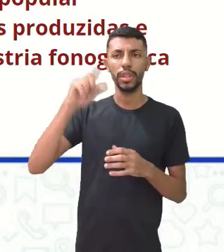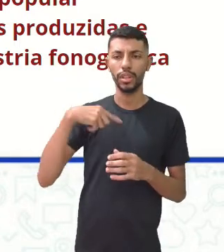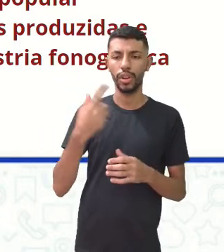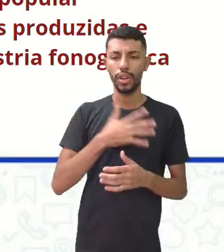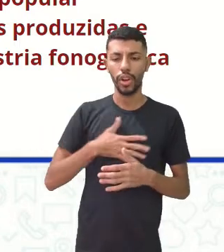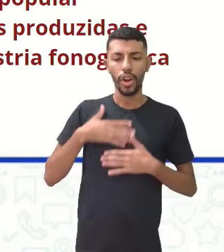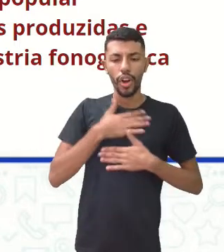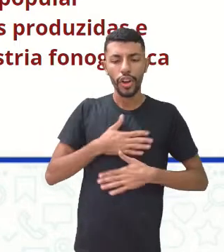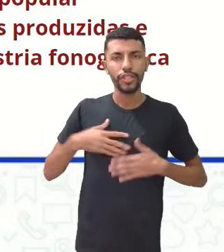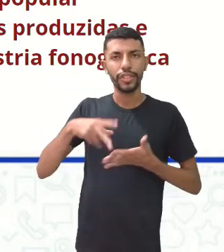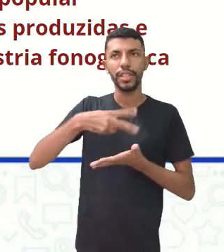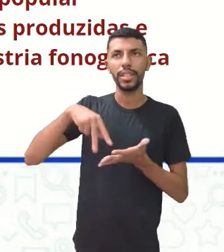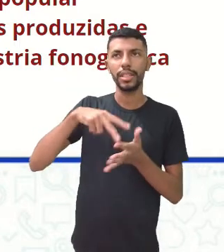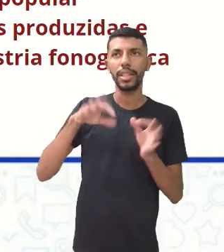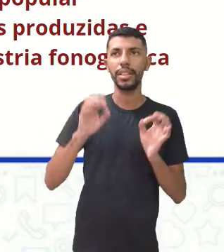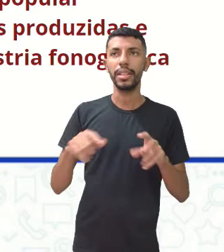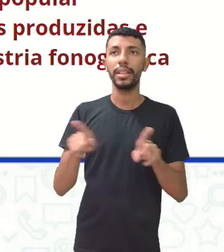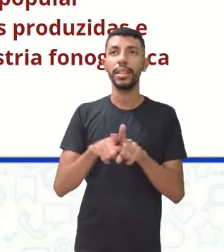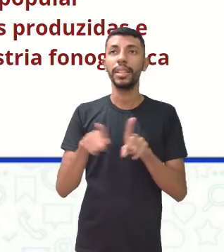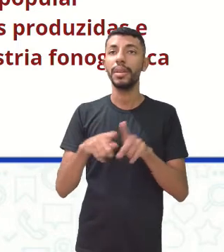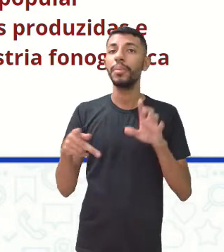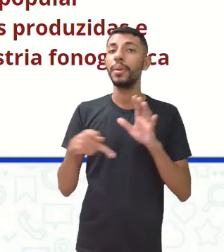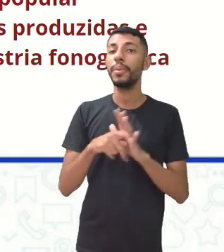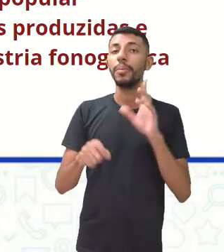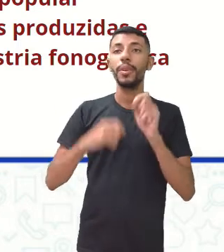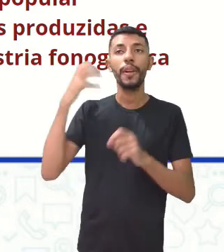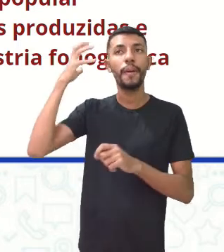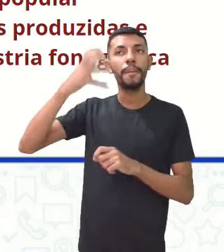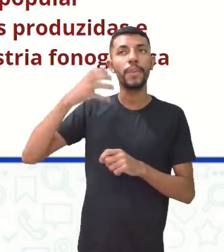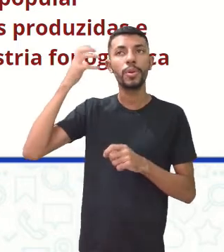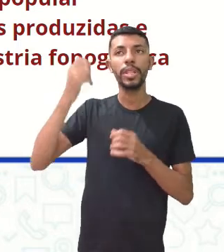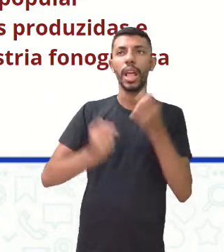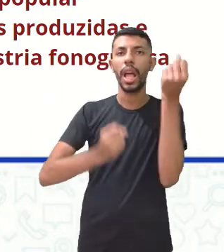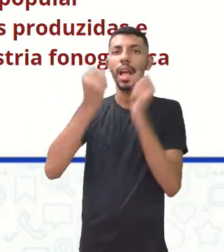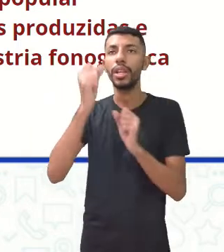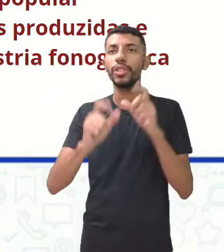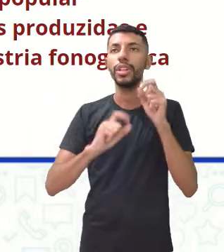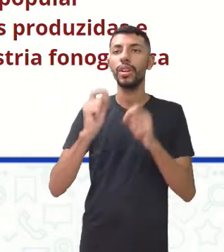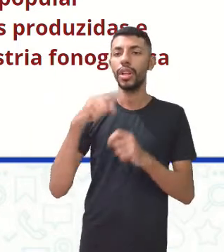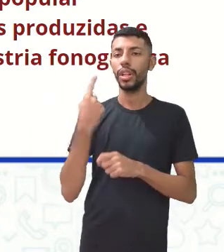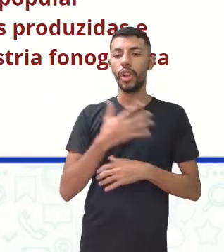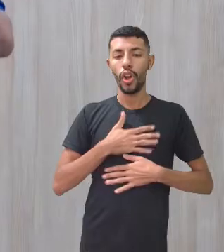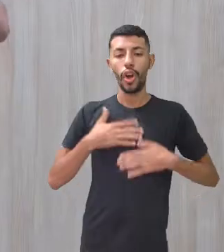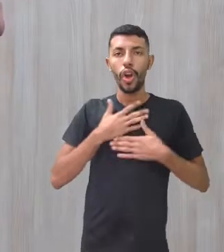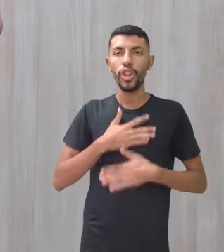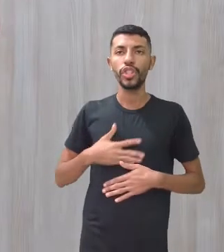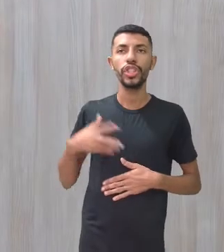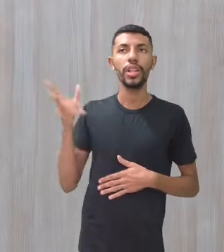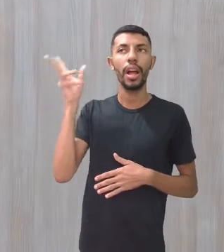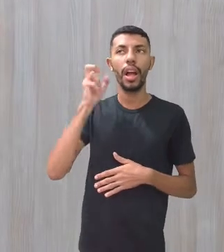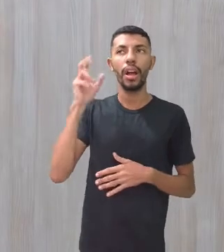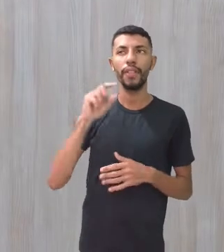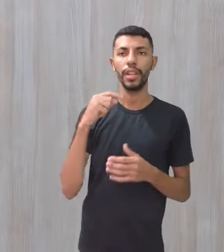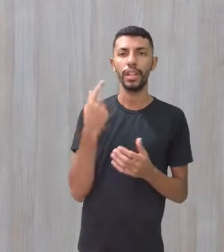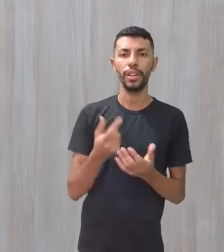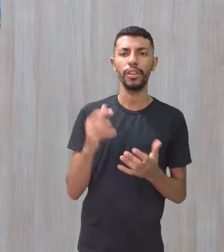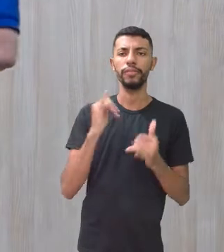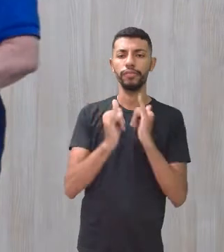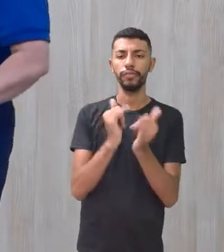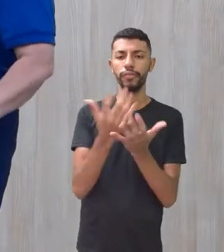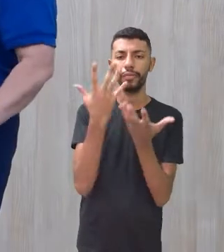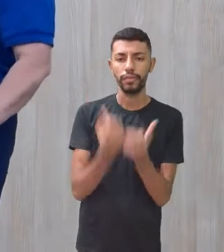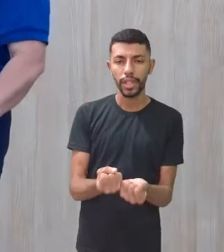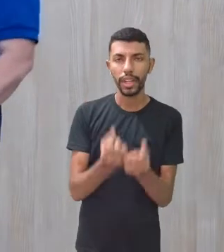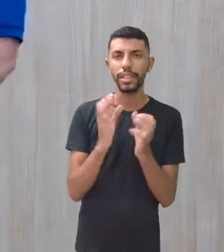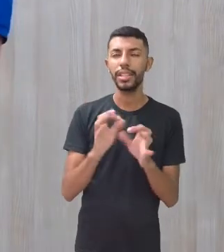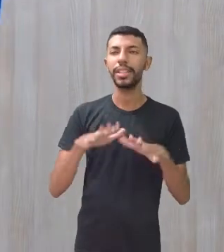músicas que são tocadas pela indústria fonográfica, todas elas, né? Que a gente gosta de ouvir, que a gente baixa na internet. Então,